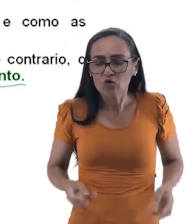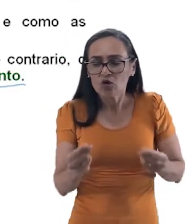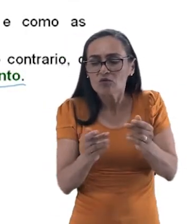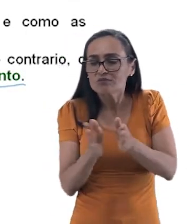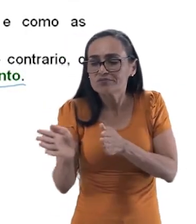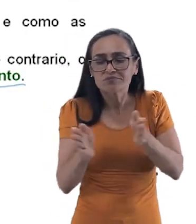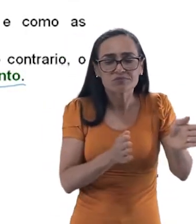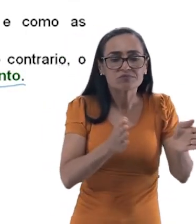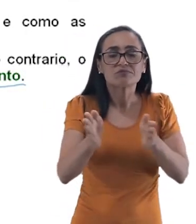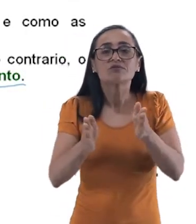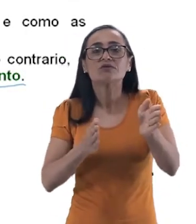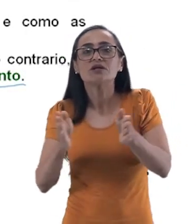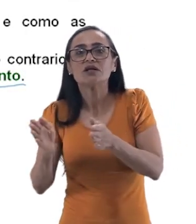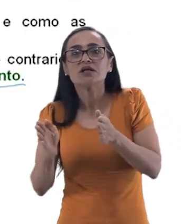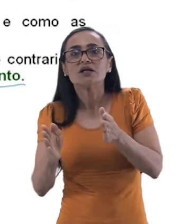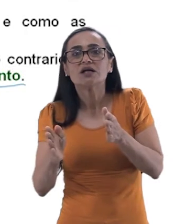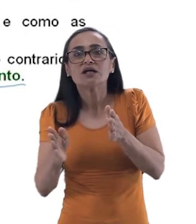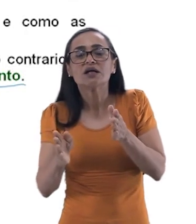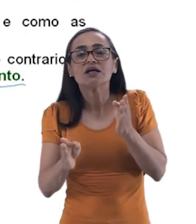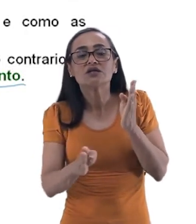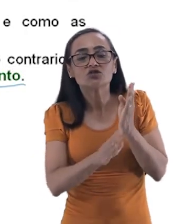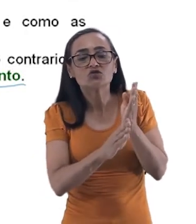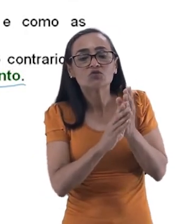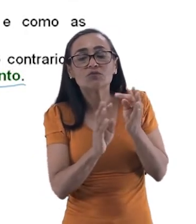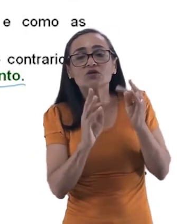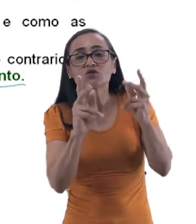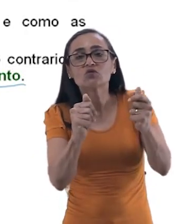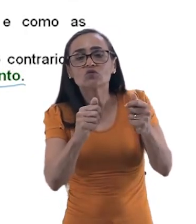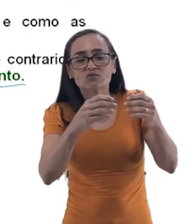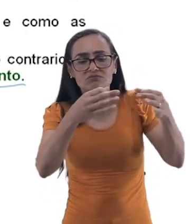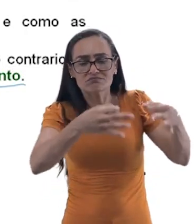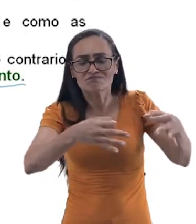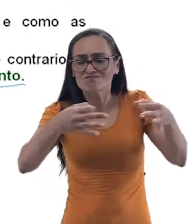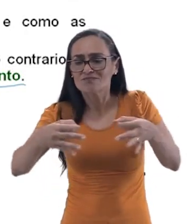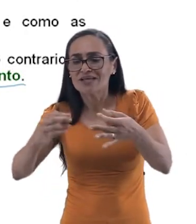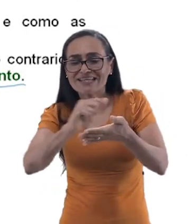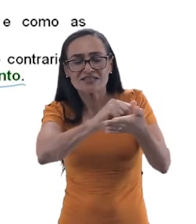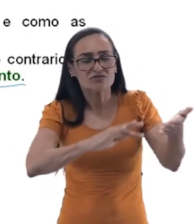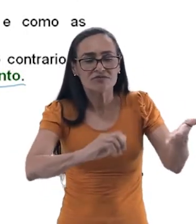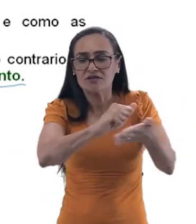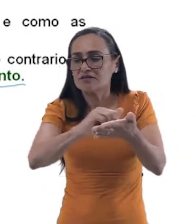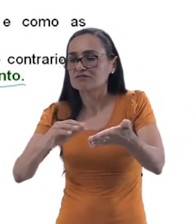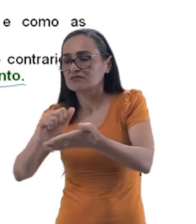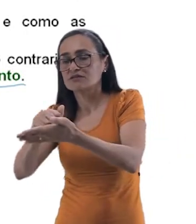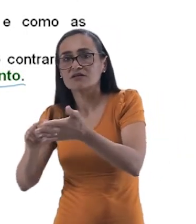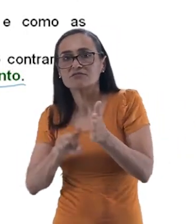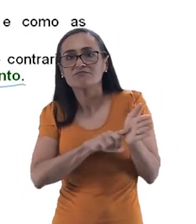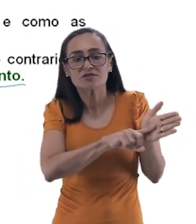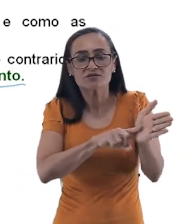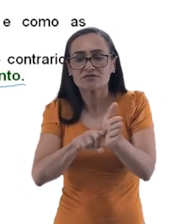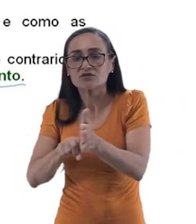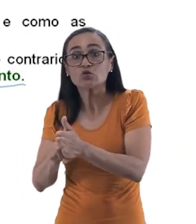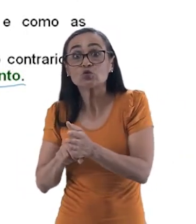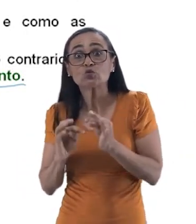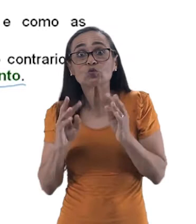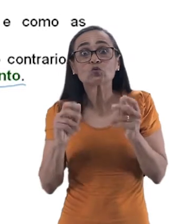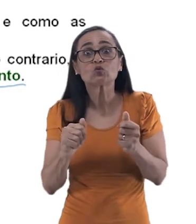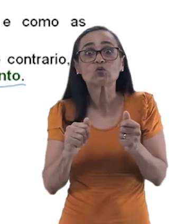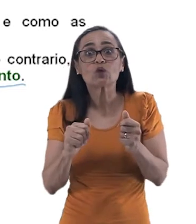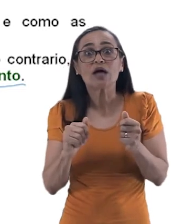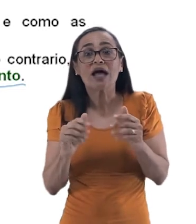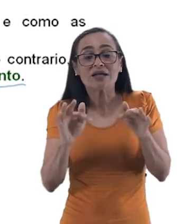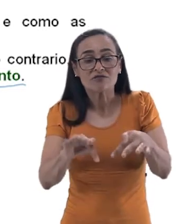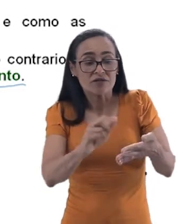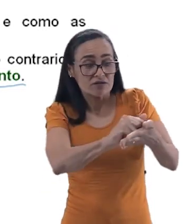consumo de recursos diretamente identificáveis com as atividades, né? E